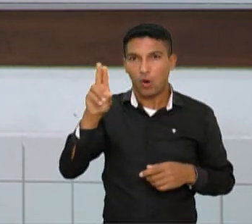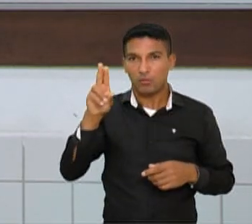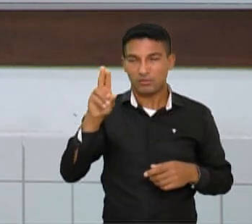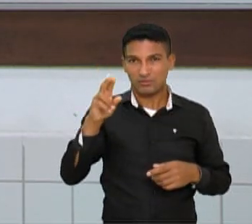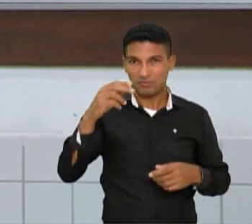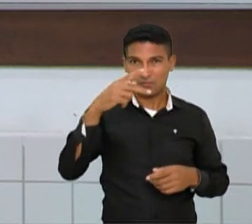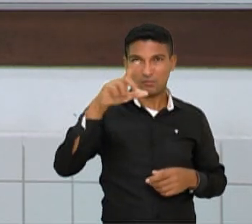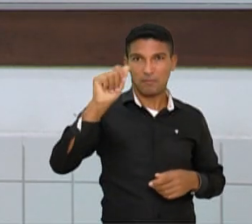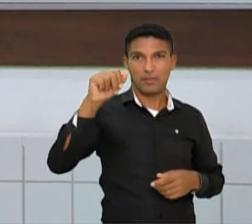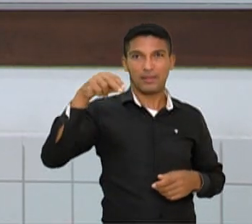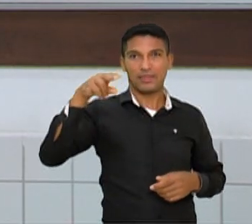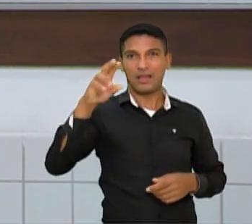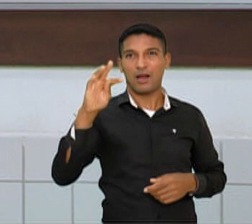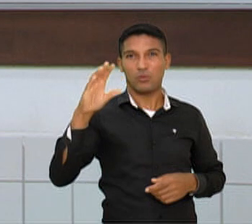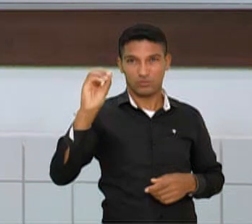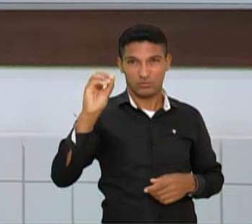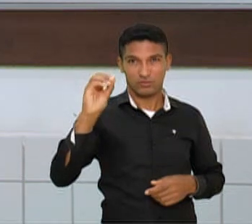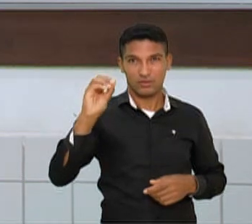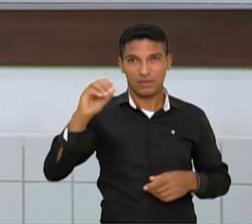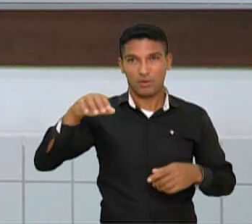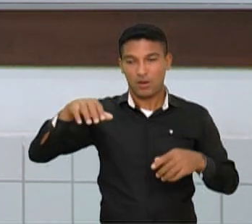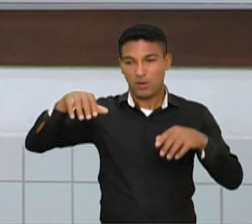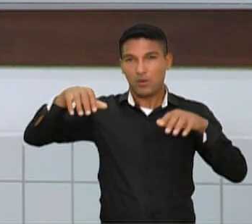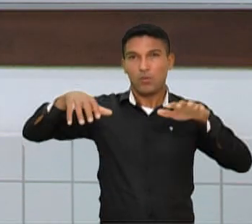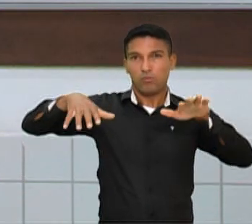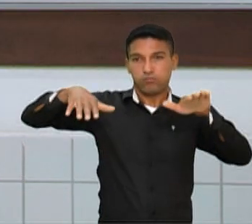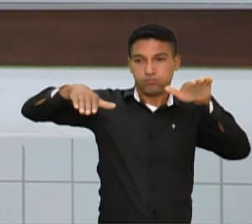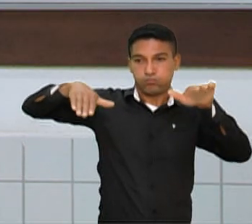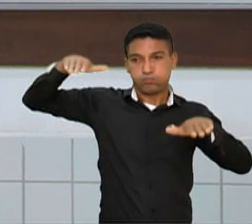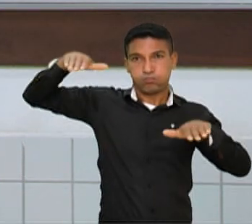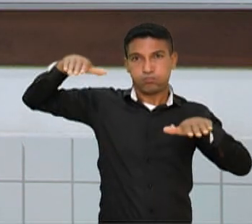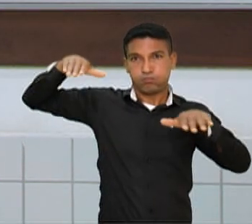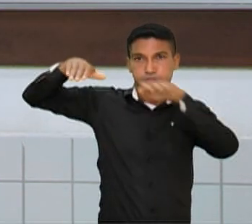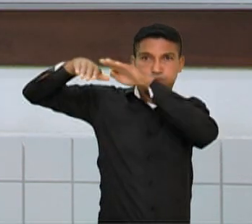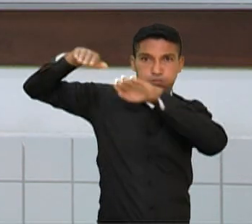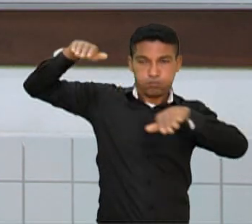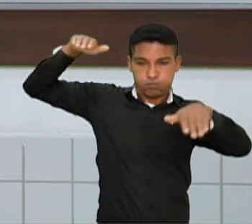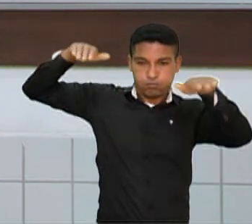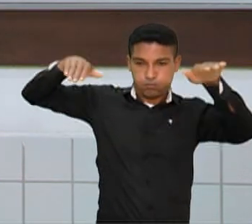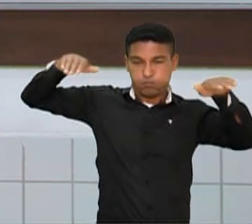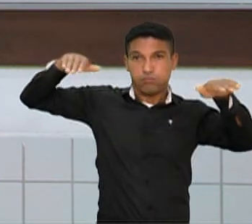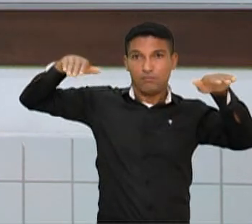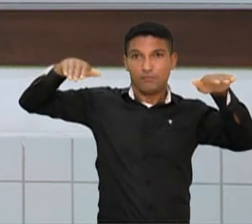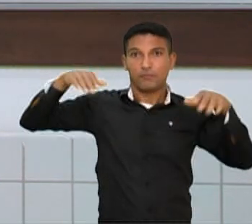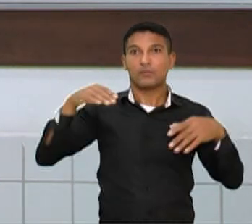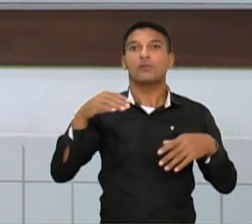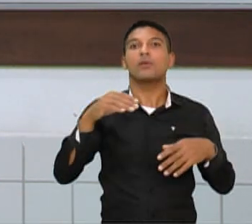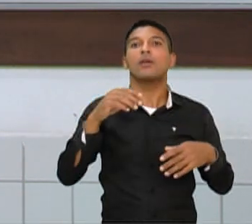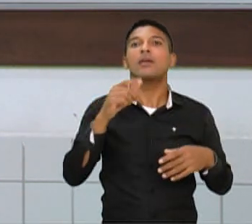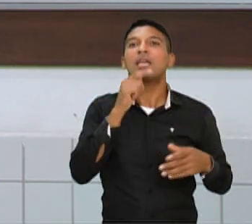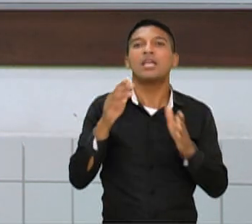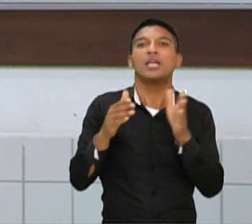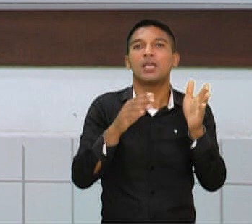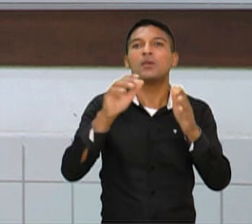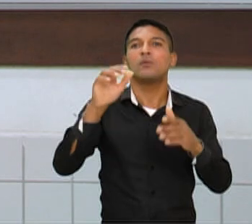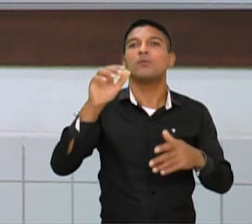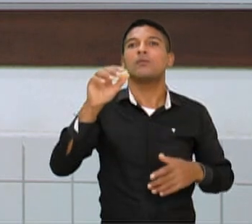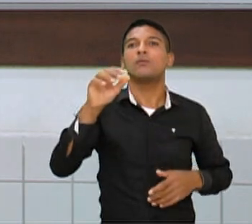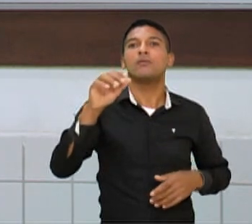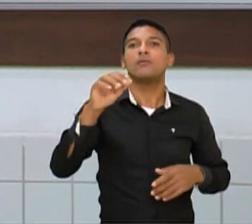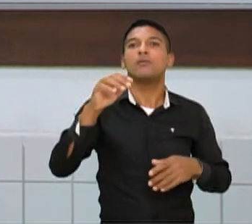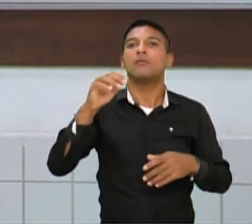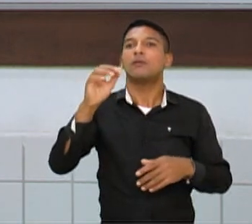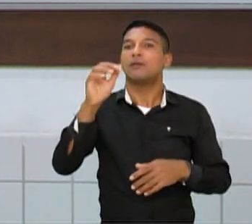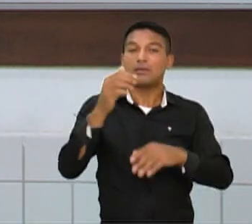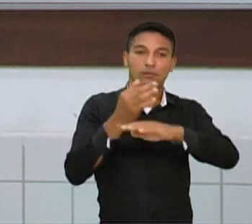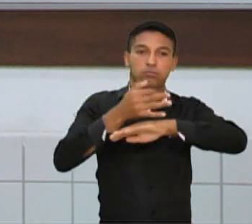planaltos e a divisão principalmente baseada nos rios Iguaçu, Ivaí e Piquiri. Na verdade, são medidas planáuticas, são